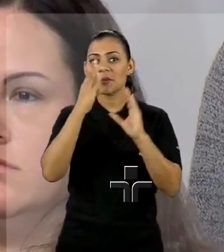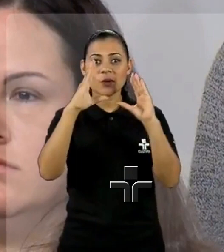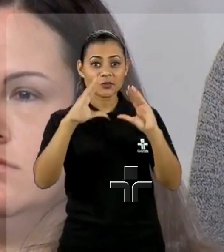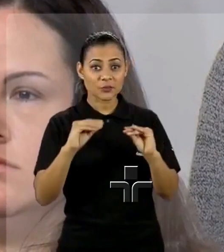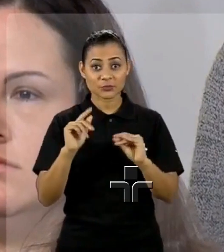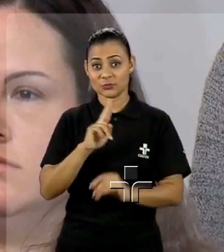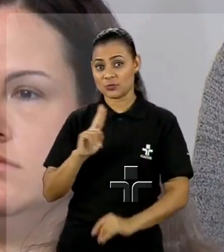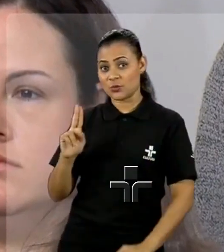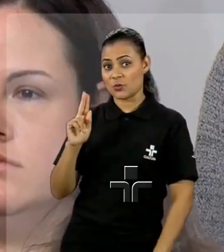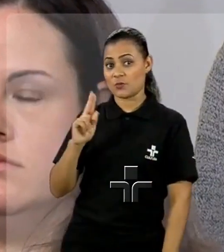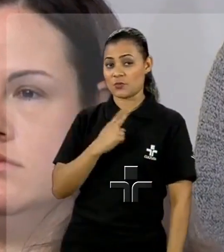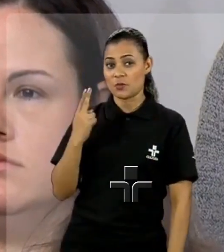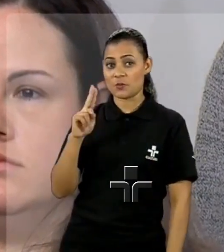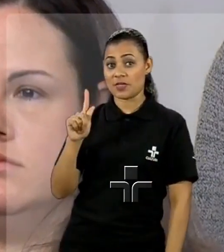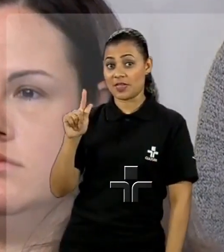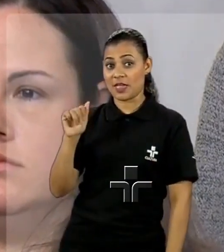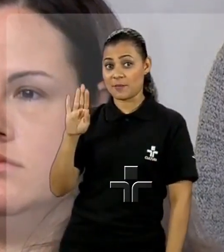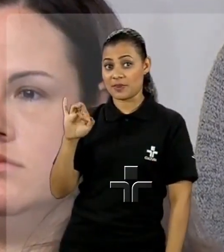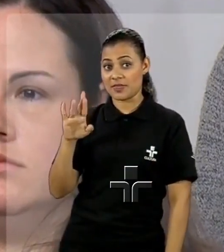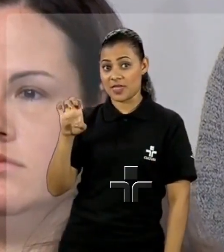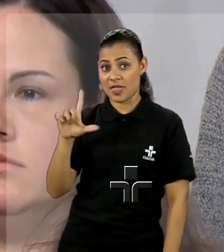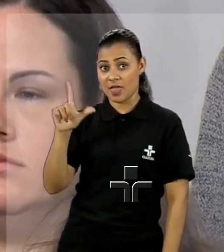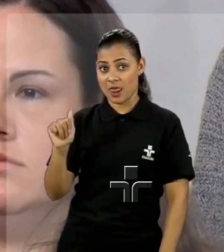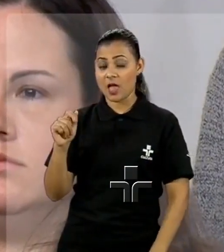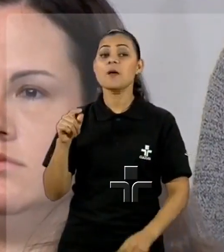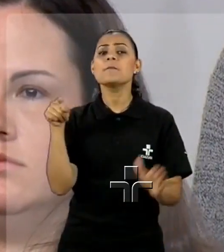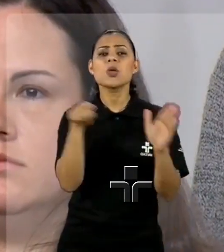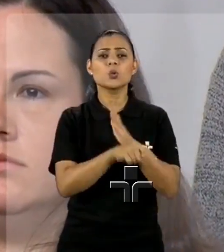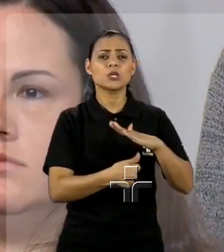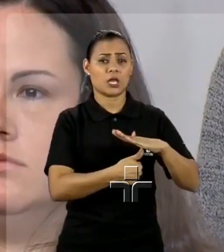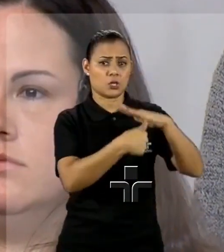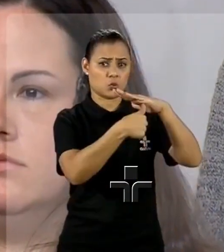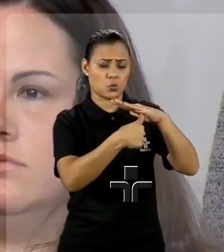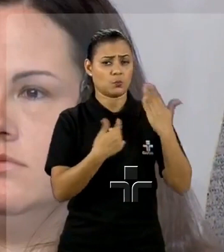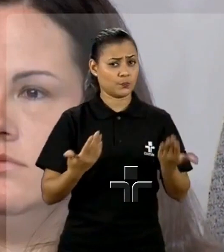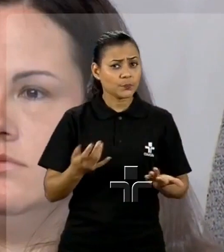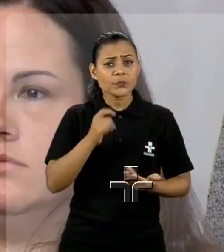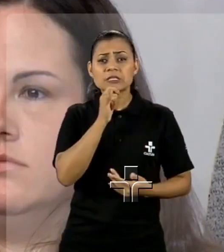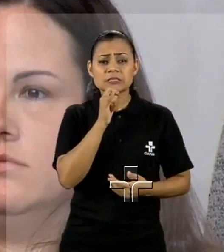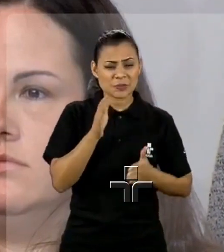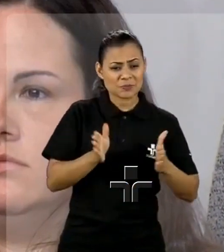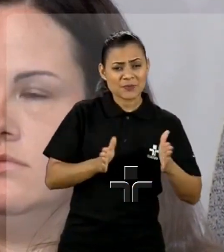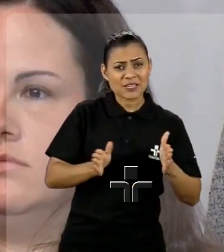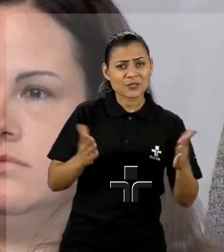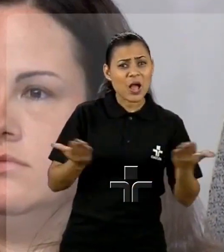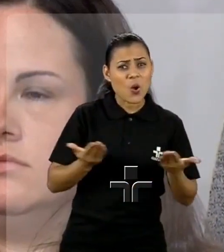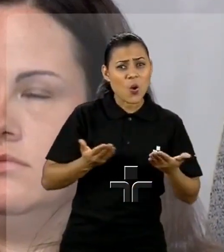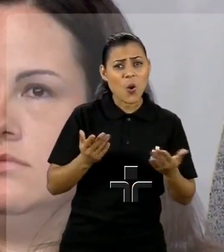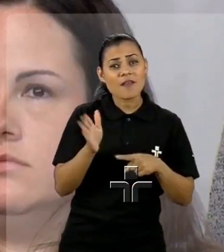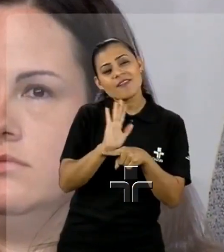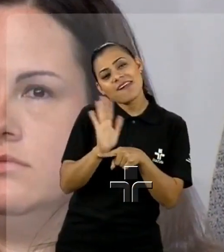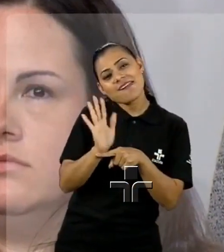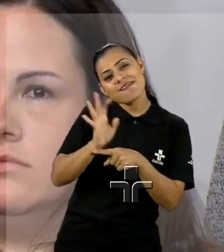é Gabriela e minha pergunta vai para o reitor. Considerando que hoje em dia nós passamos muito tempo vendo